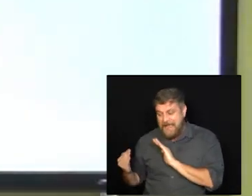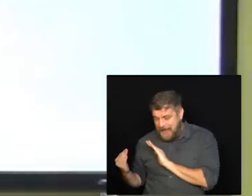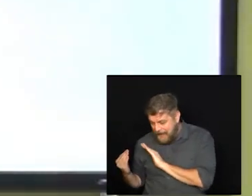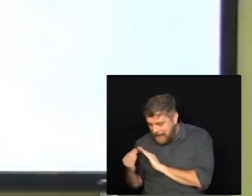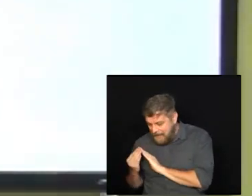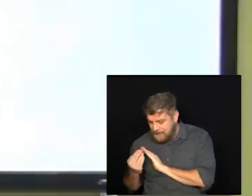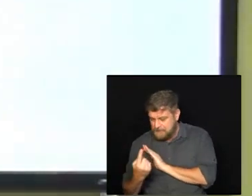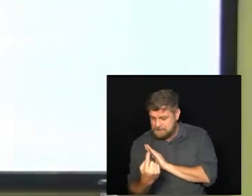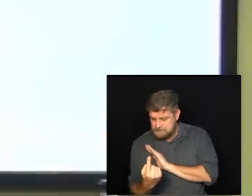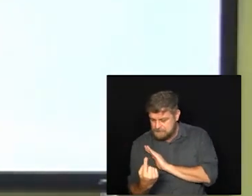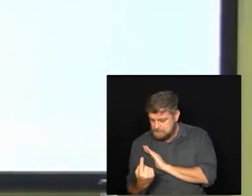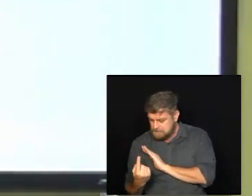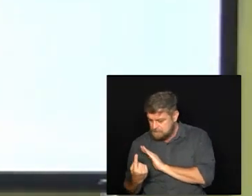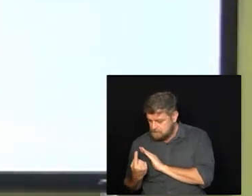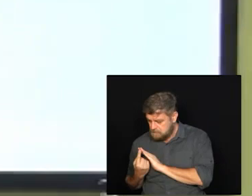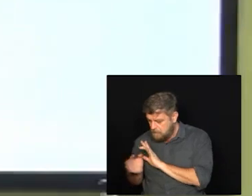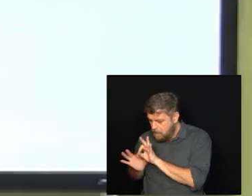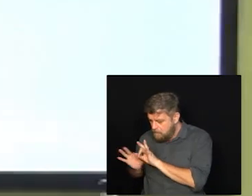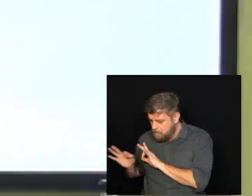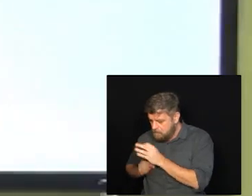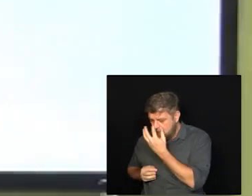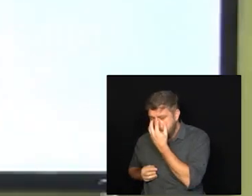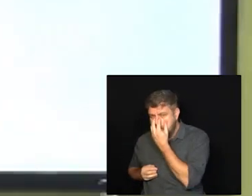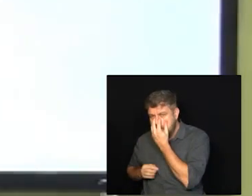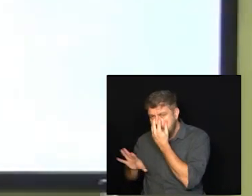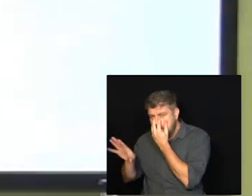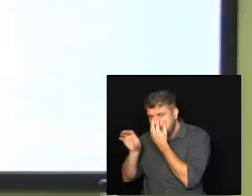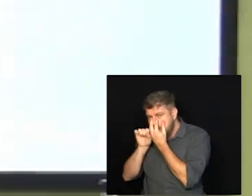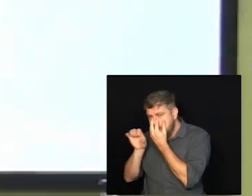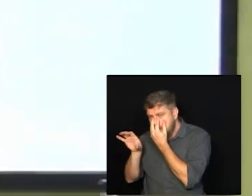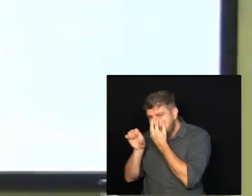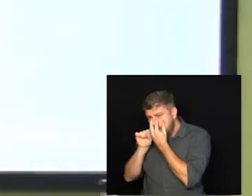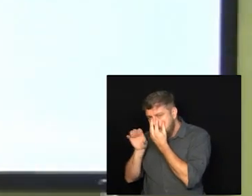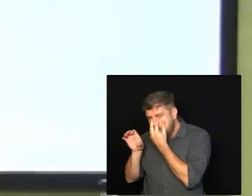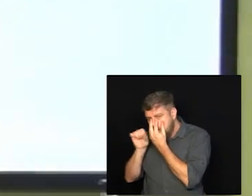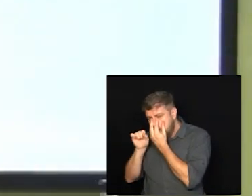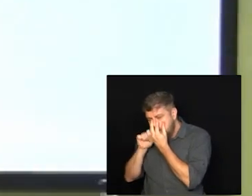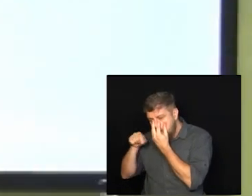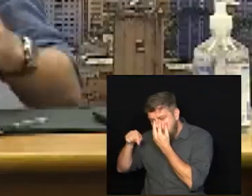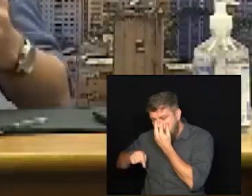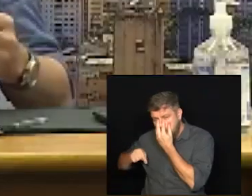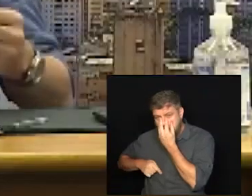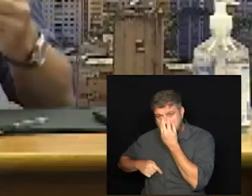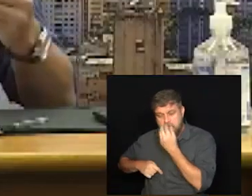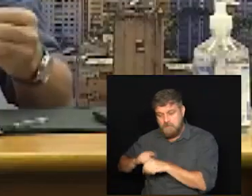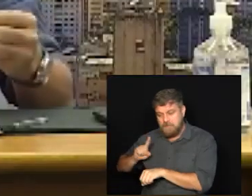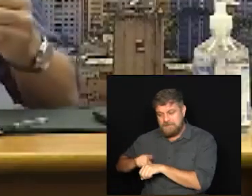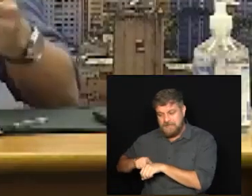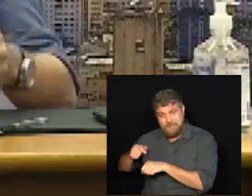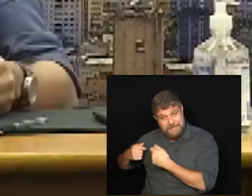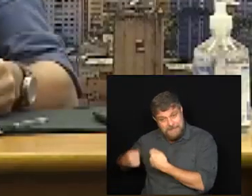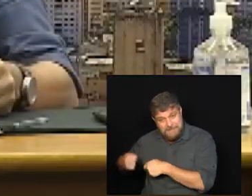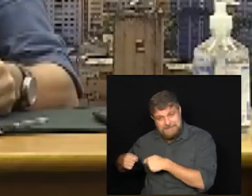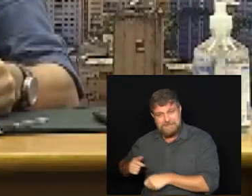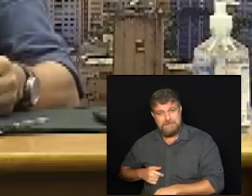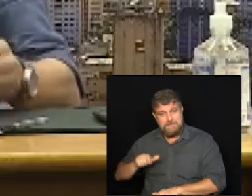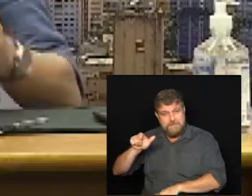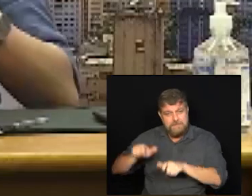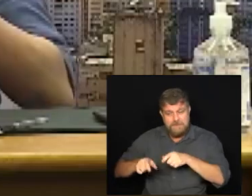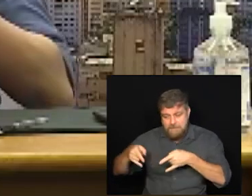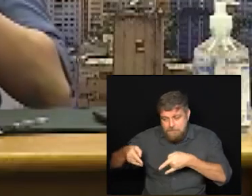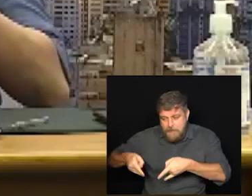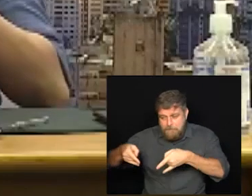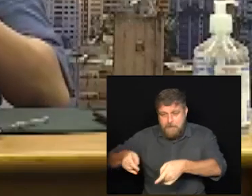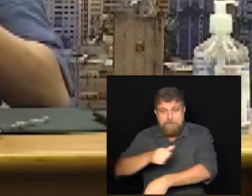dos pacientes, instalaremos esse concentrador de oxigênio por quanto tempo ele precisar. São pacientes que estão em